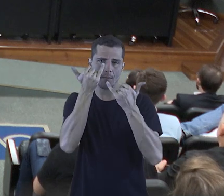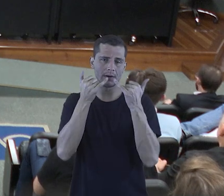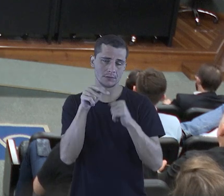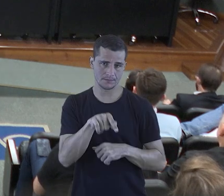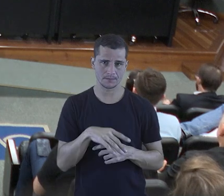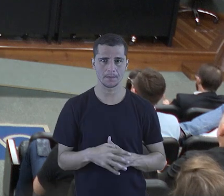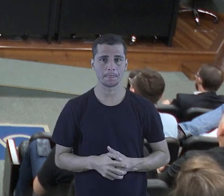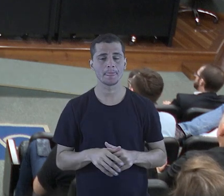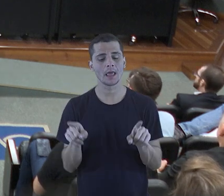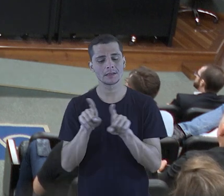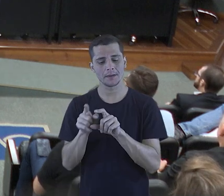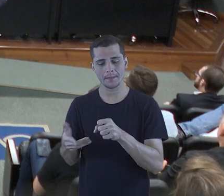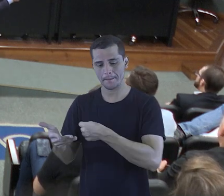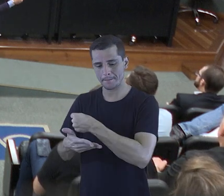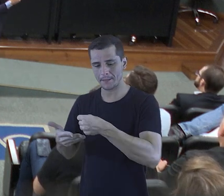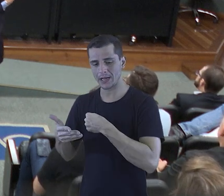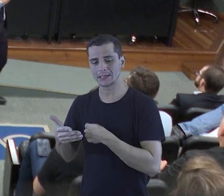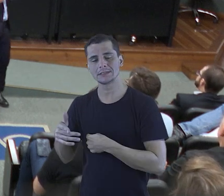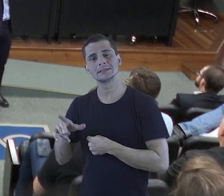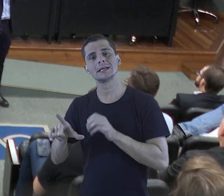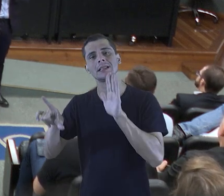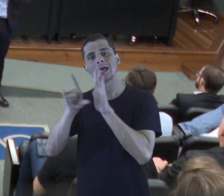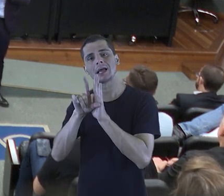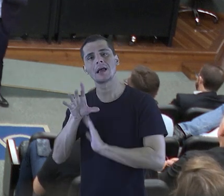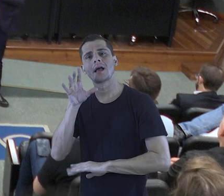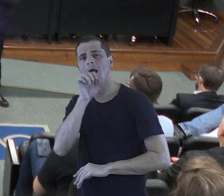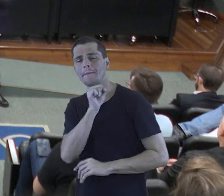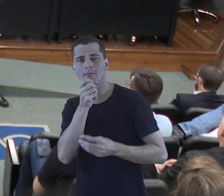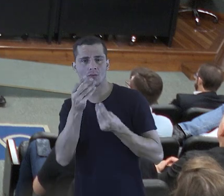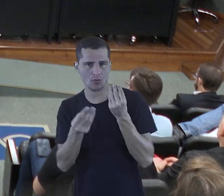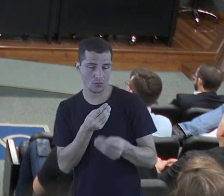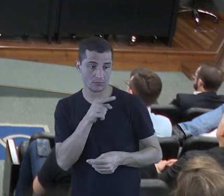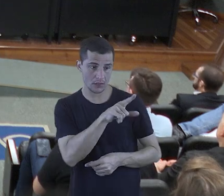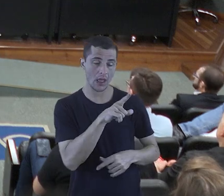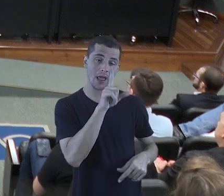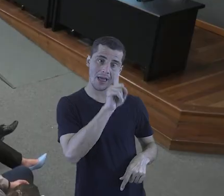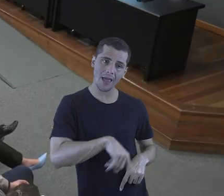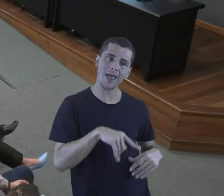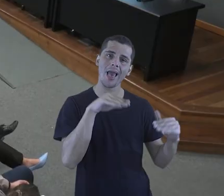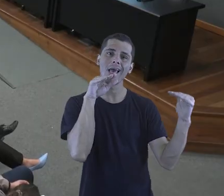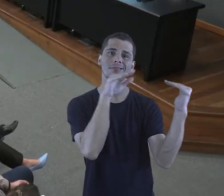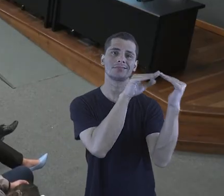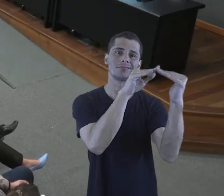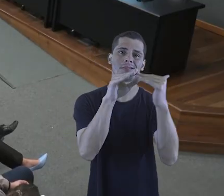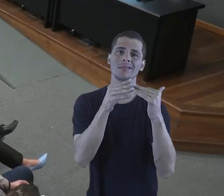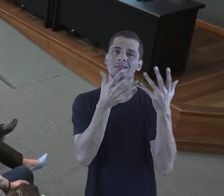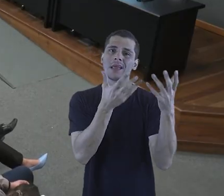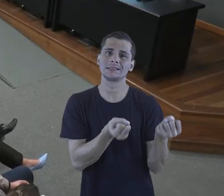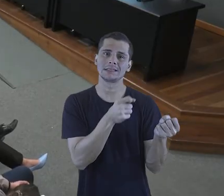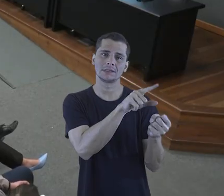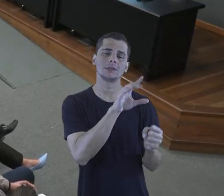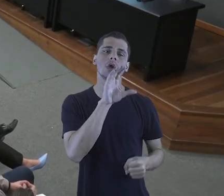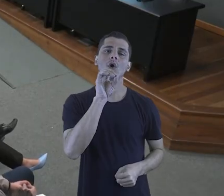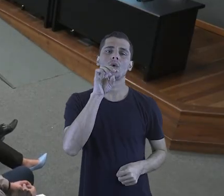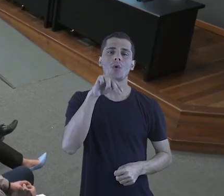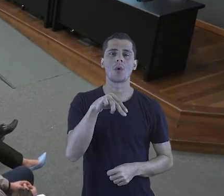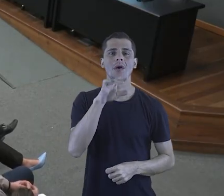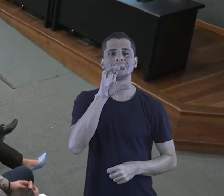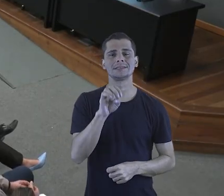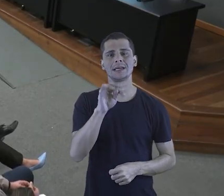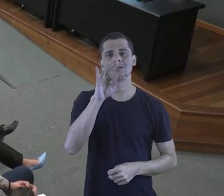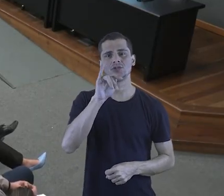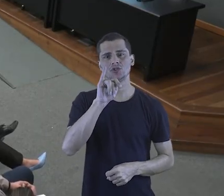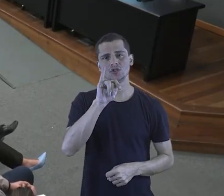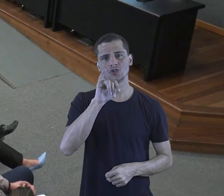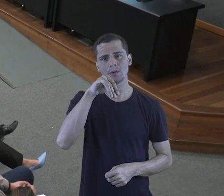Com o sentimento, que como regra é buscado diretamente do particular, importante. Ontem essa